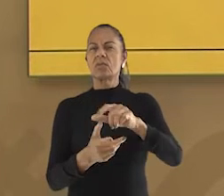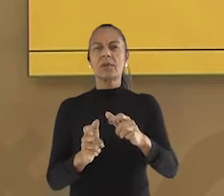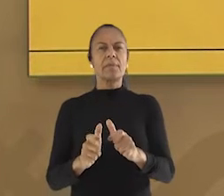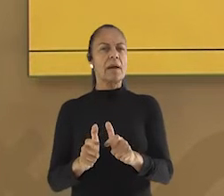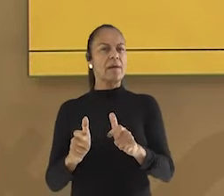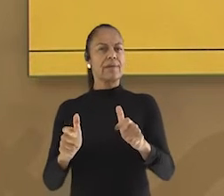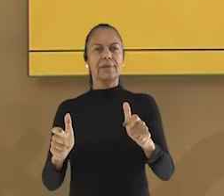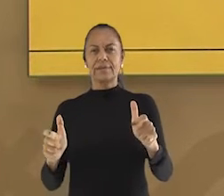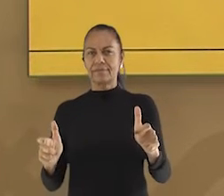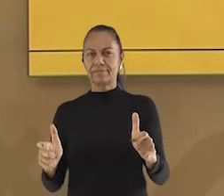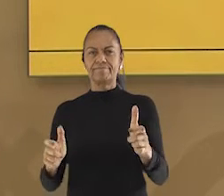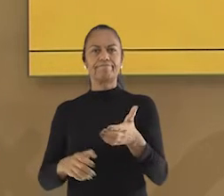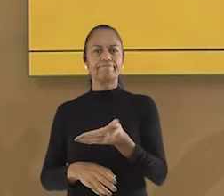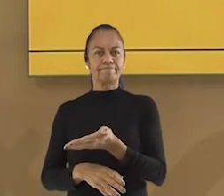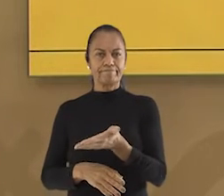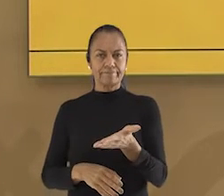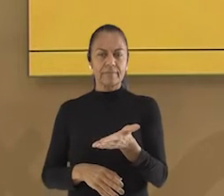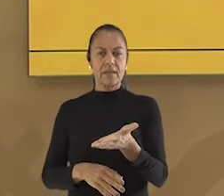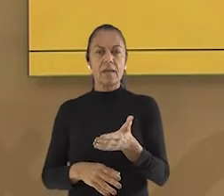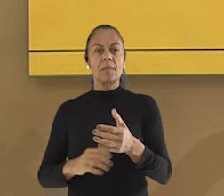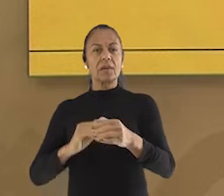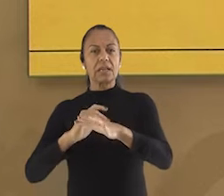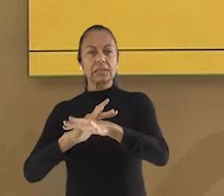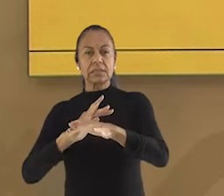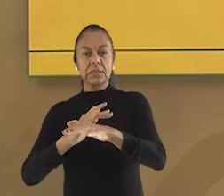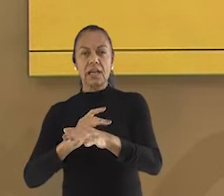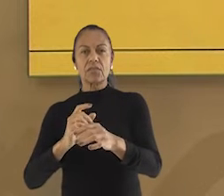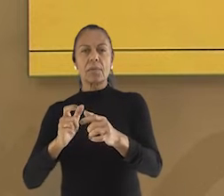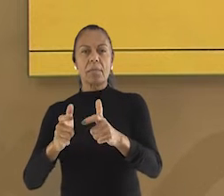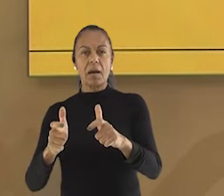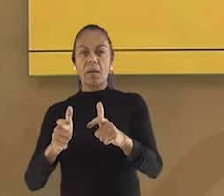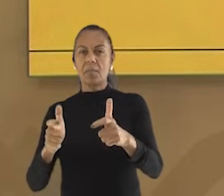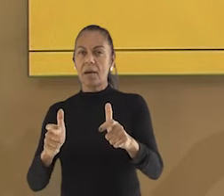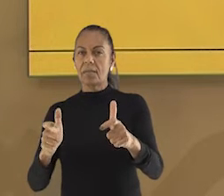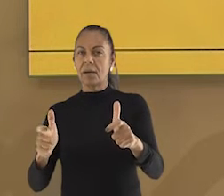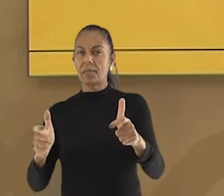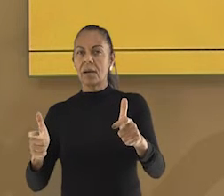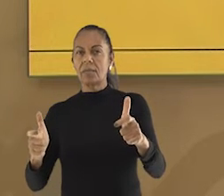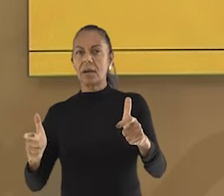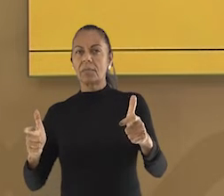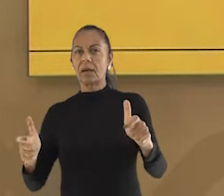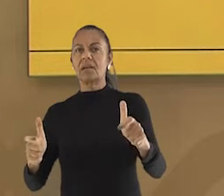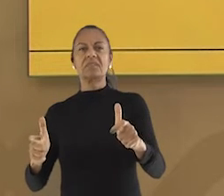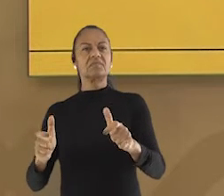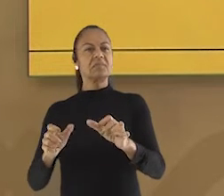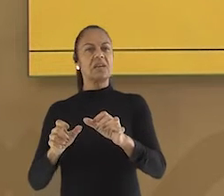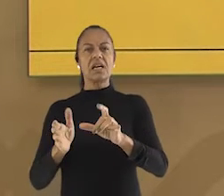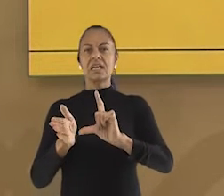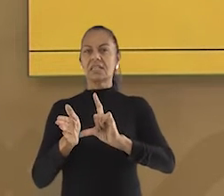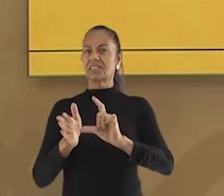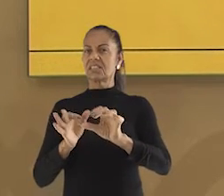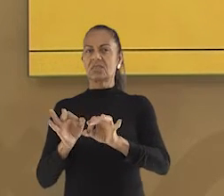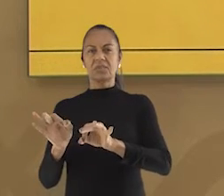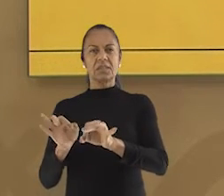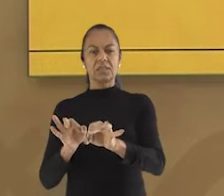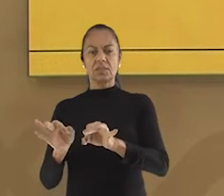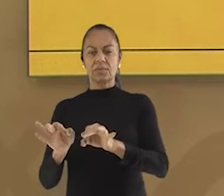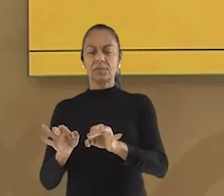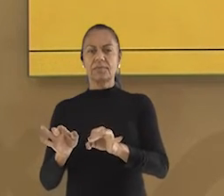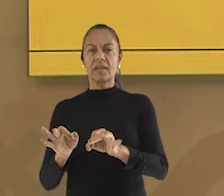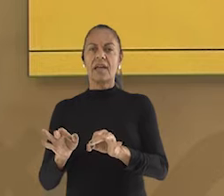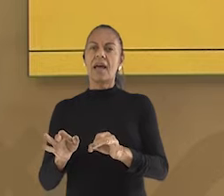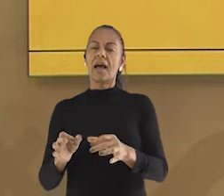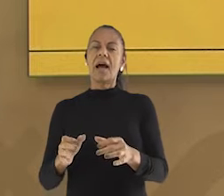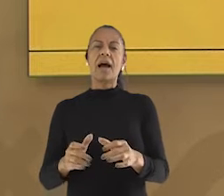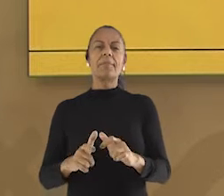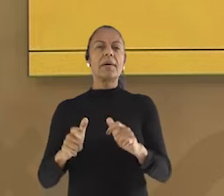parte da cidade surgiu de forma gradativa e sem planejamento urbano. Geralmente, essas cidades surgem com